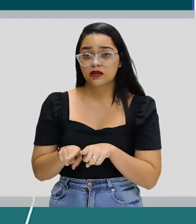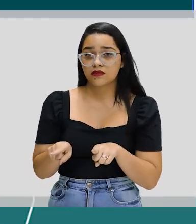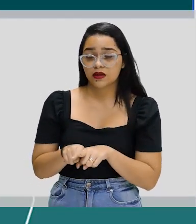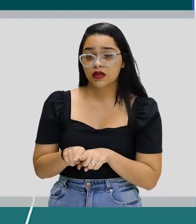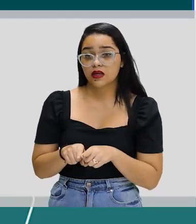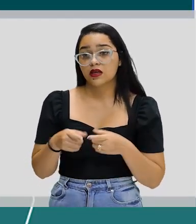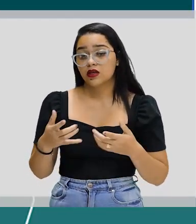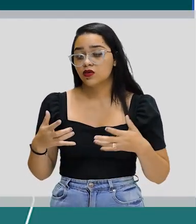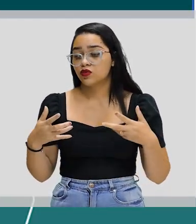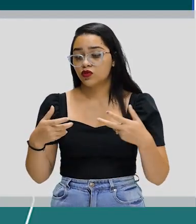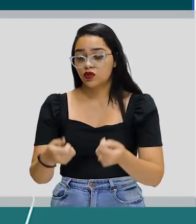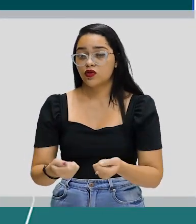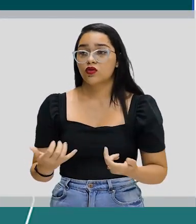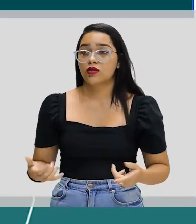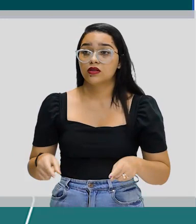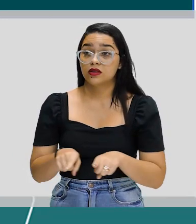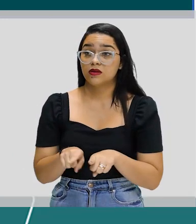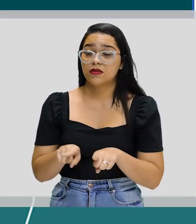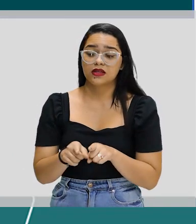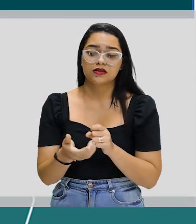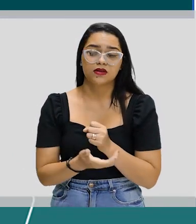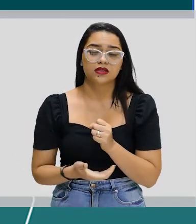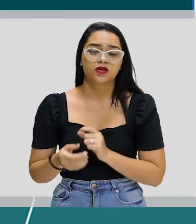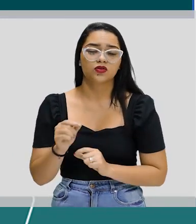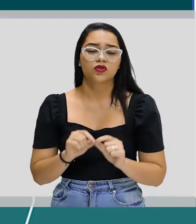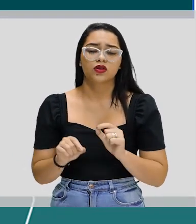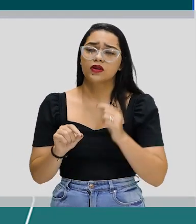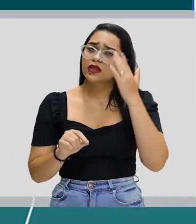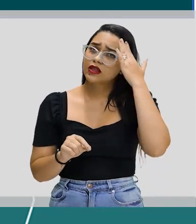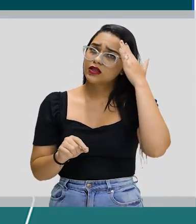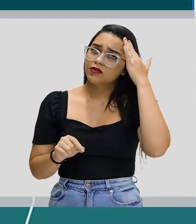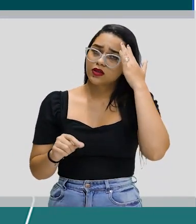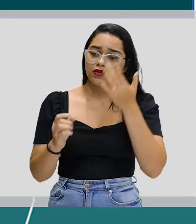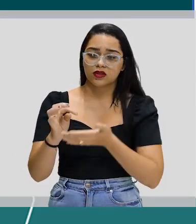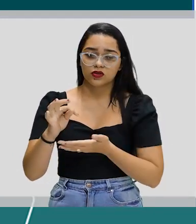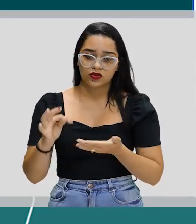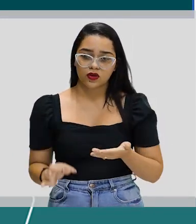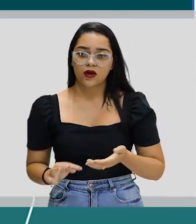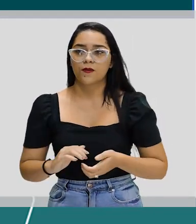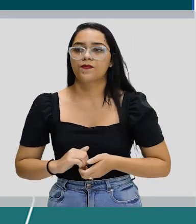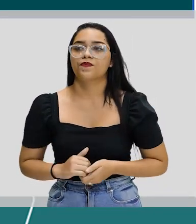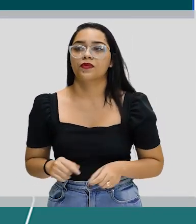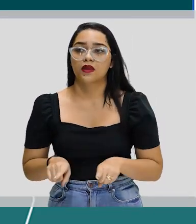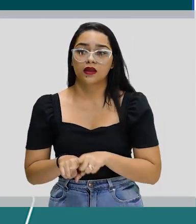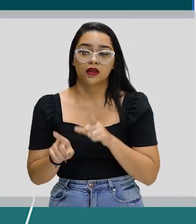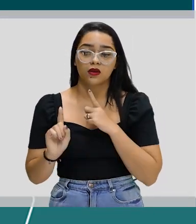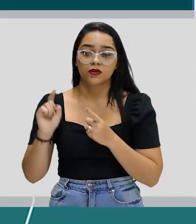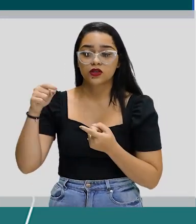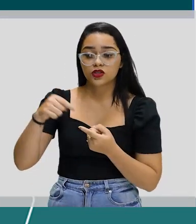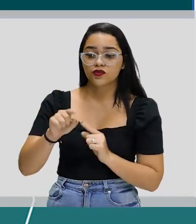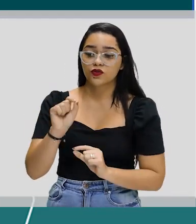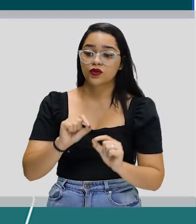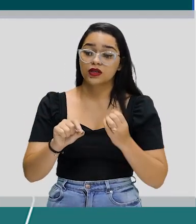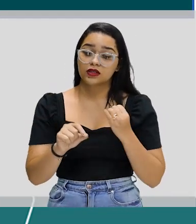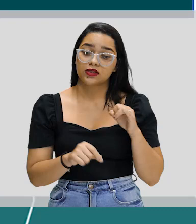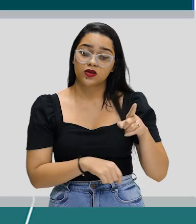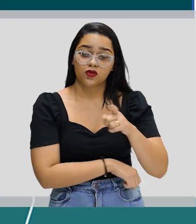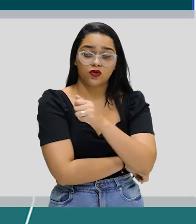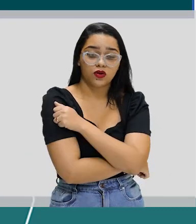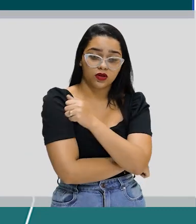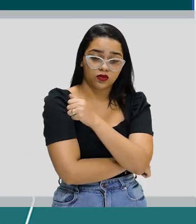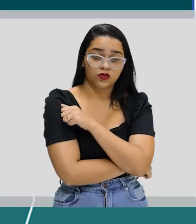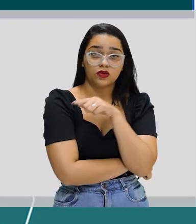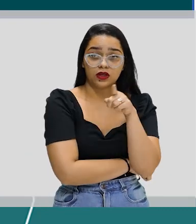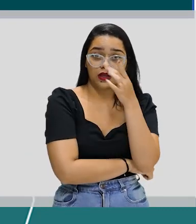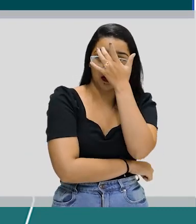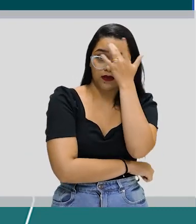estrangeira como um todo, elas se baseiam na interpretação textual. Elas têm como objetivo verificar se o aluno, se